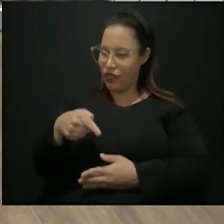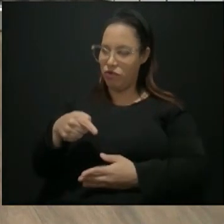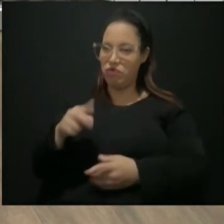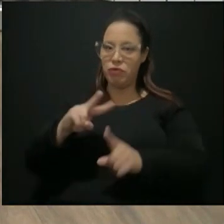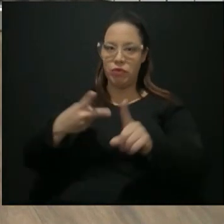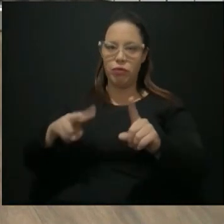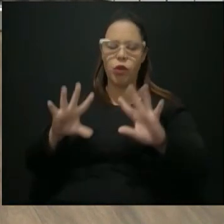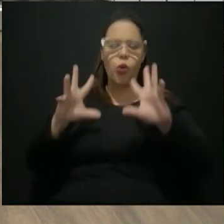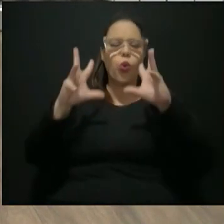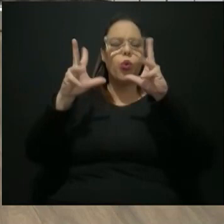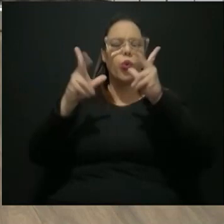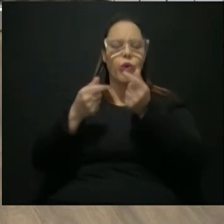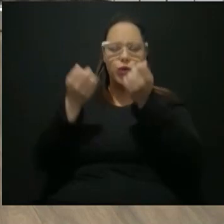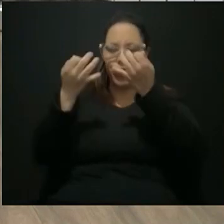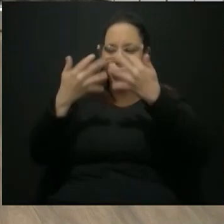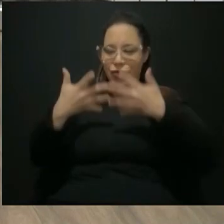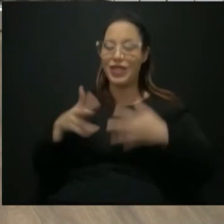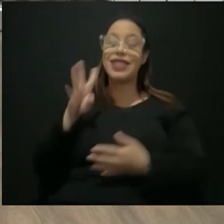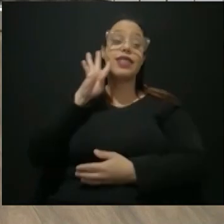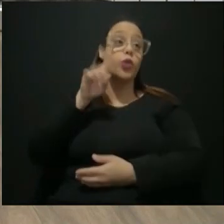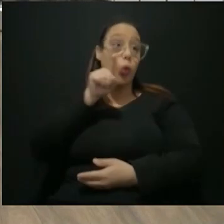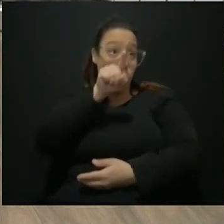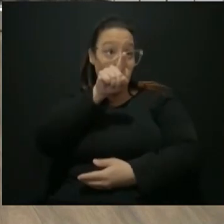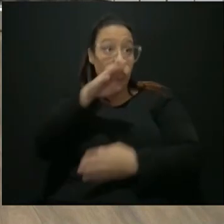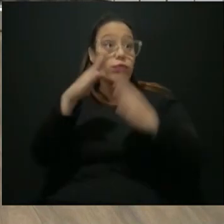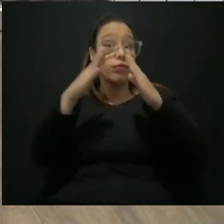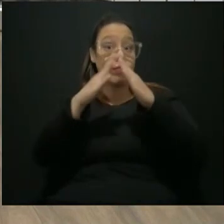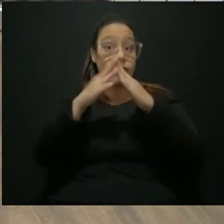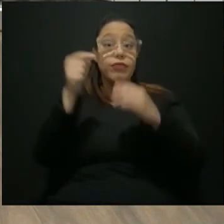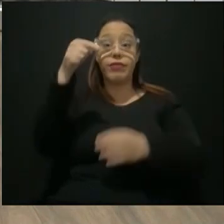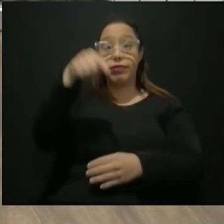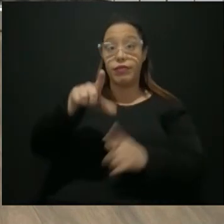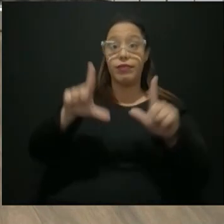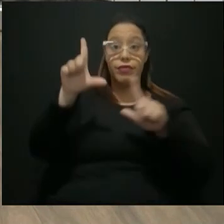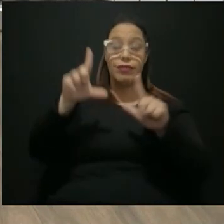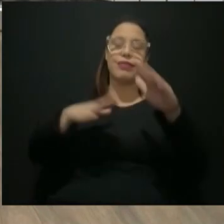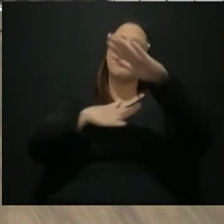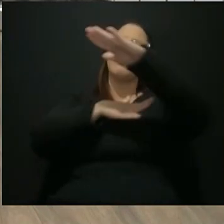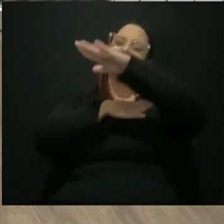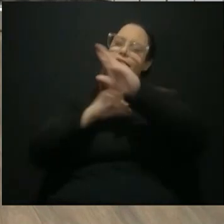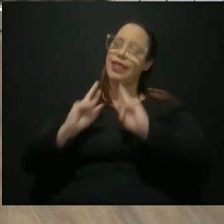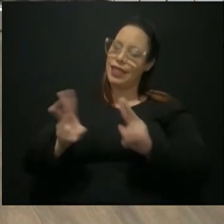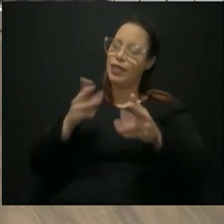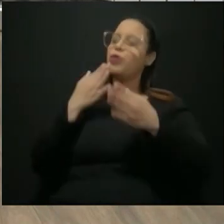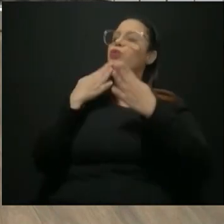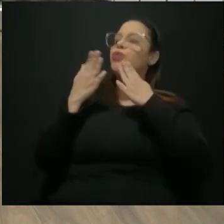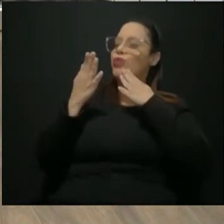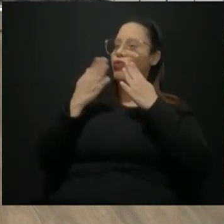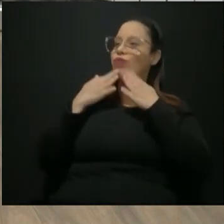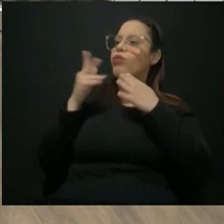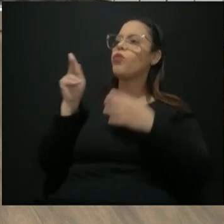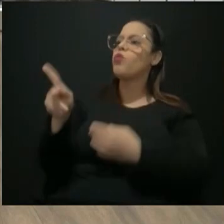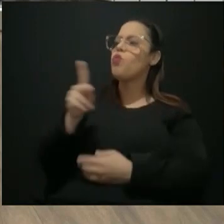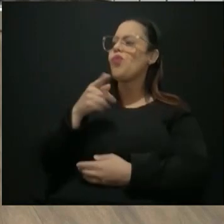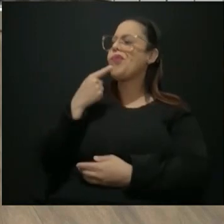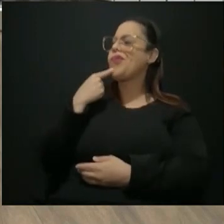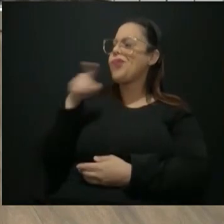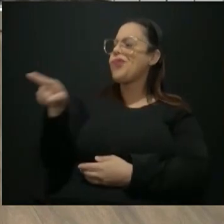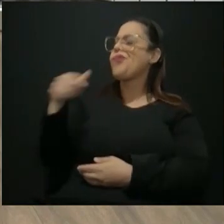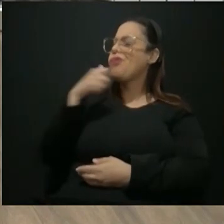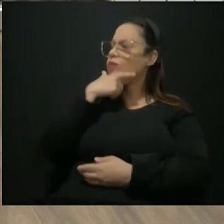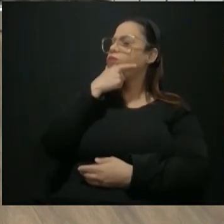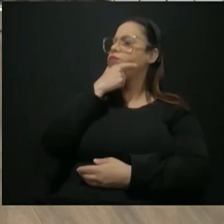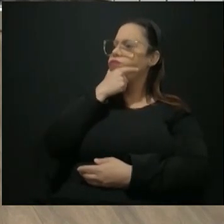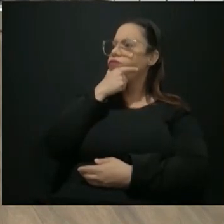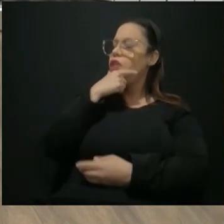bem legais para as pessoas que estão em casa, para nós aqui da TV também, que é sempre bom conversar com uma pessoa que tem aí, né, uma posição,